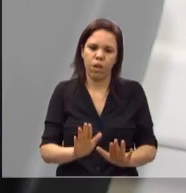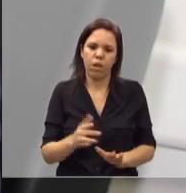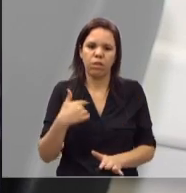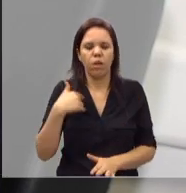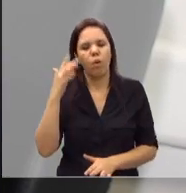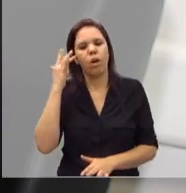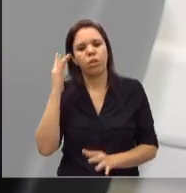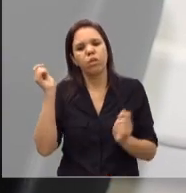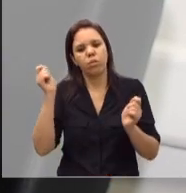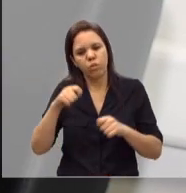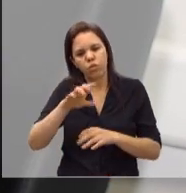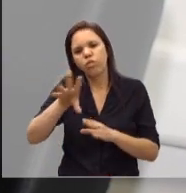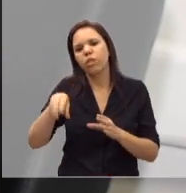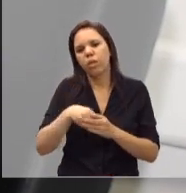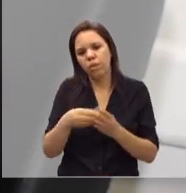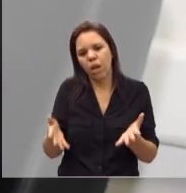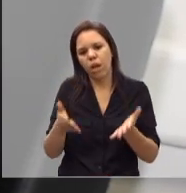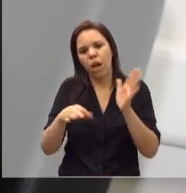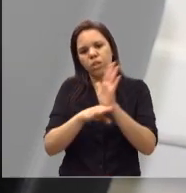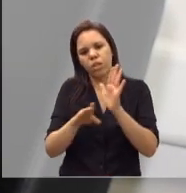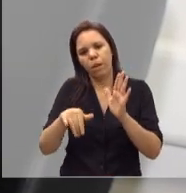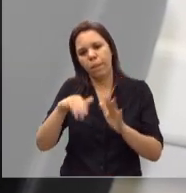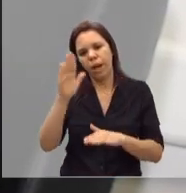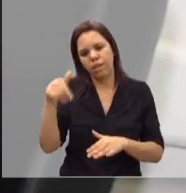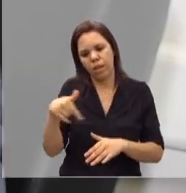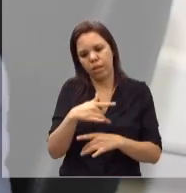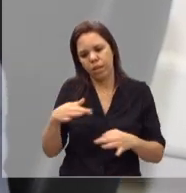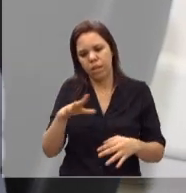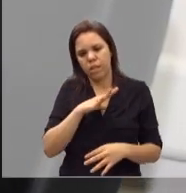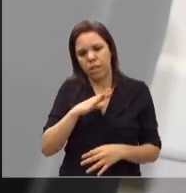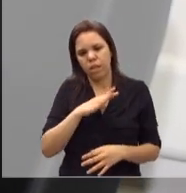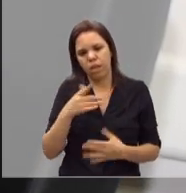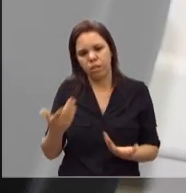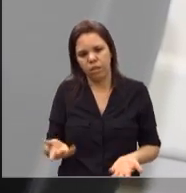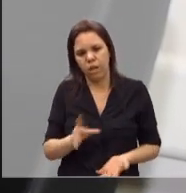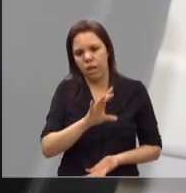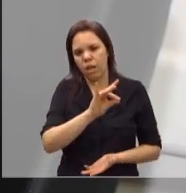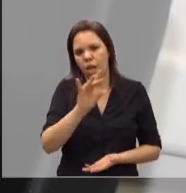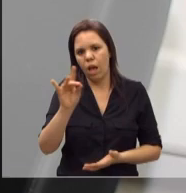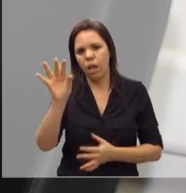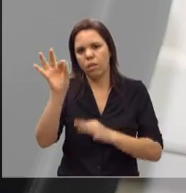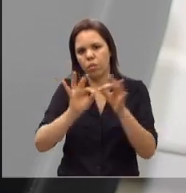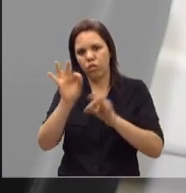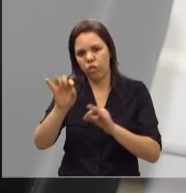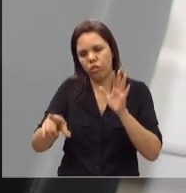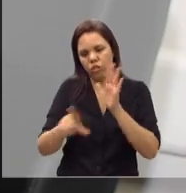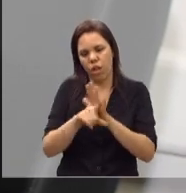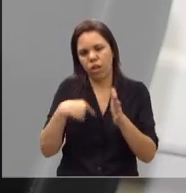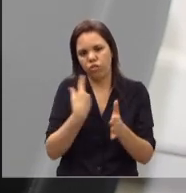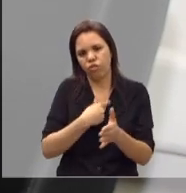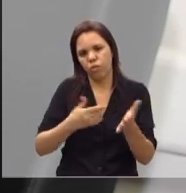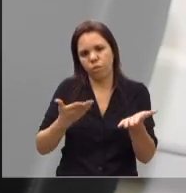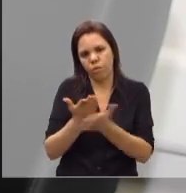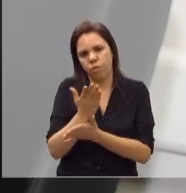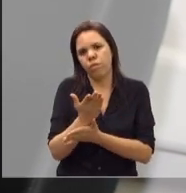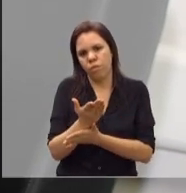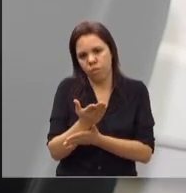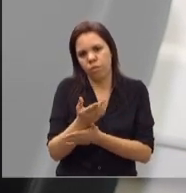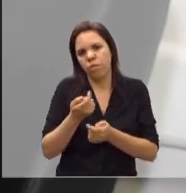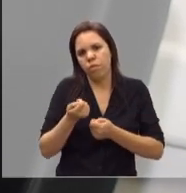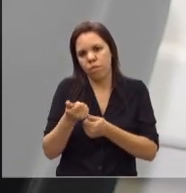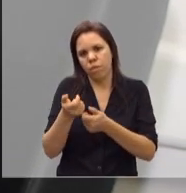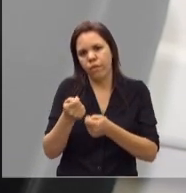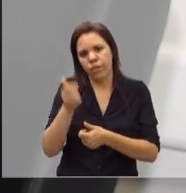eu achava que eu podia agregar mais para a minha cidade. Foi aí então que cada projeto de lei que a gente aprova, que você vê que